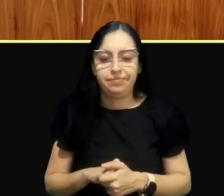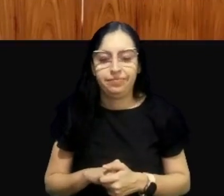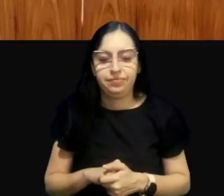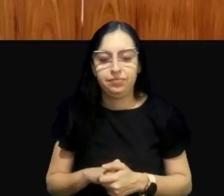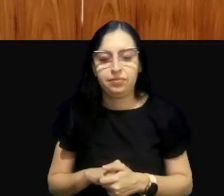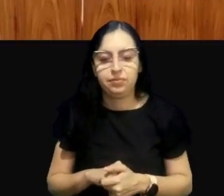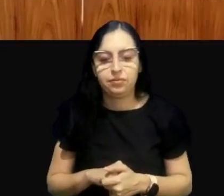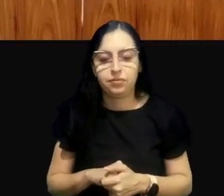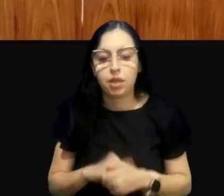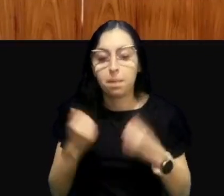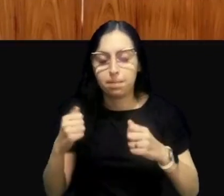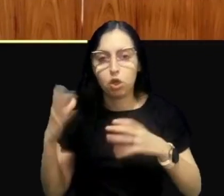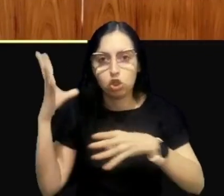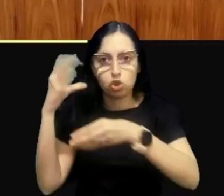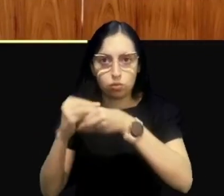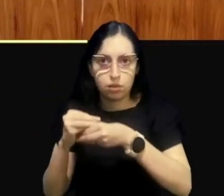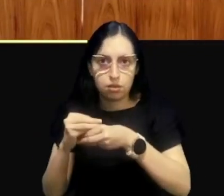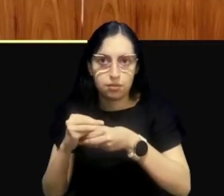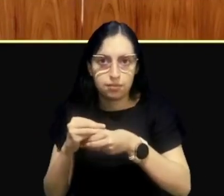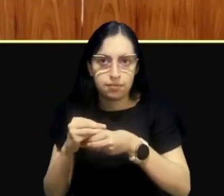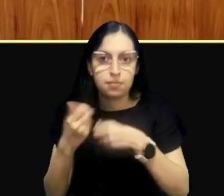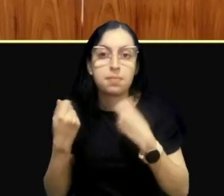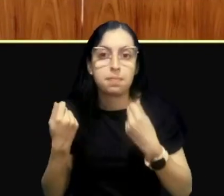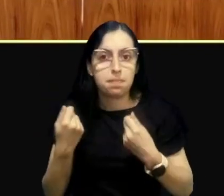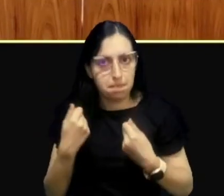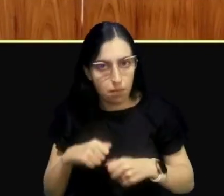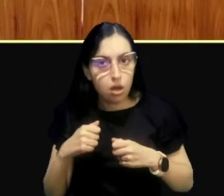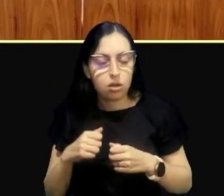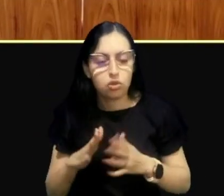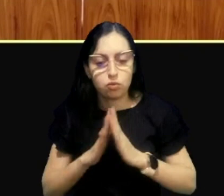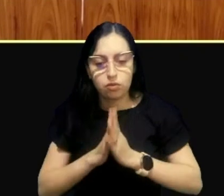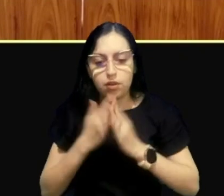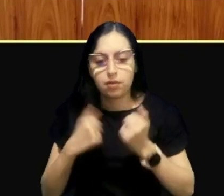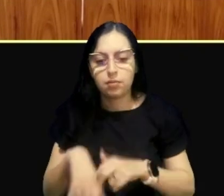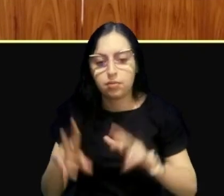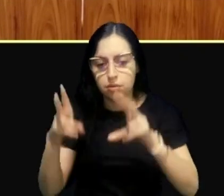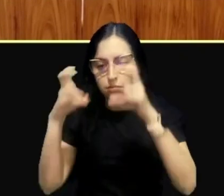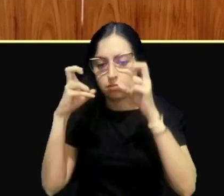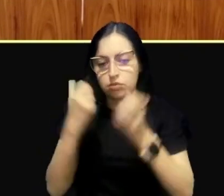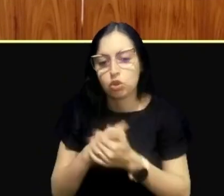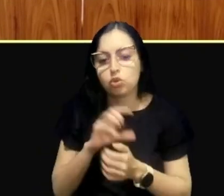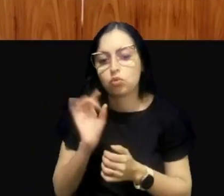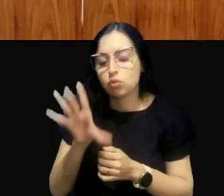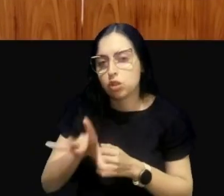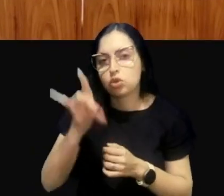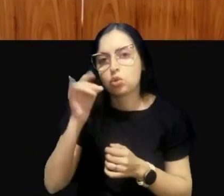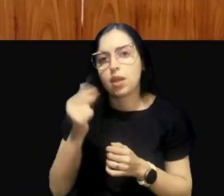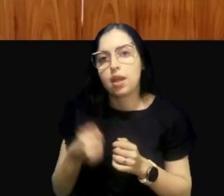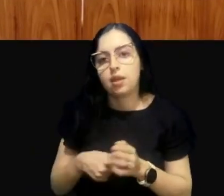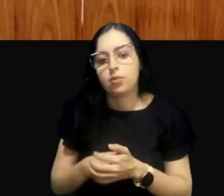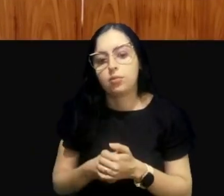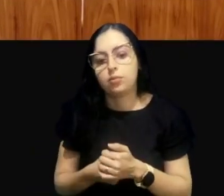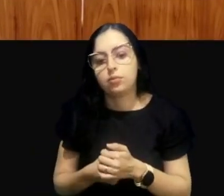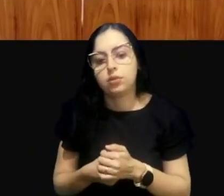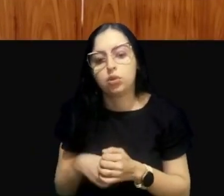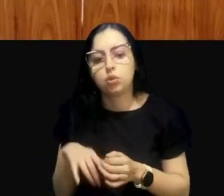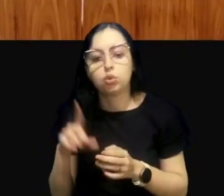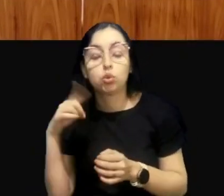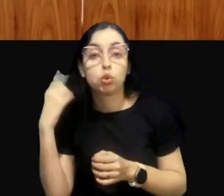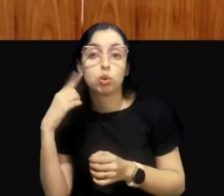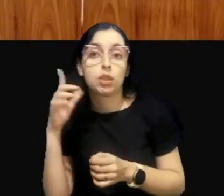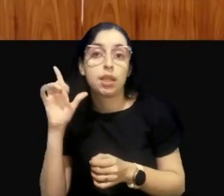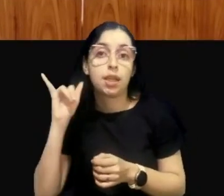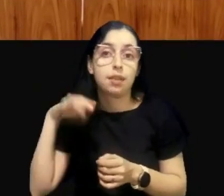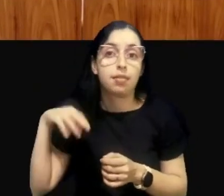bancada. Se eu puder complementar, nossa, vocês tocaram Sim, em por tantos pontos favor. Ah, interessantes, vou escolher um deles. A doutora Inês comentou sobre